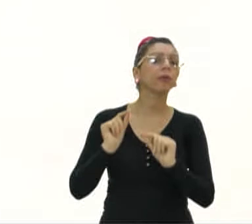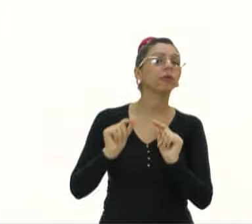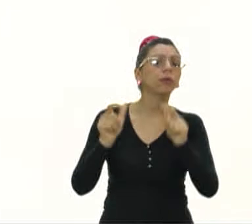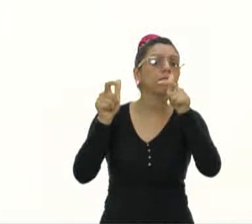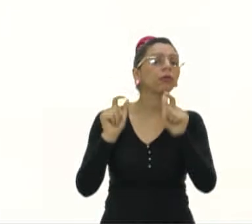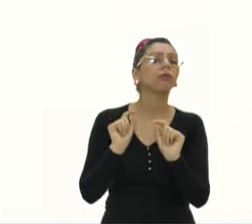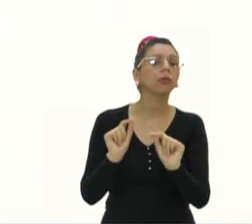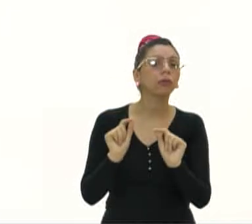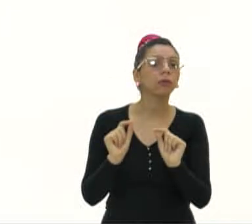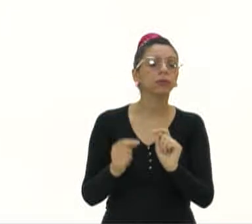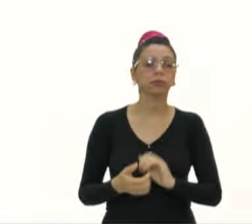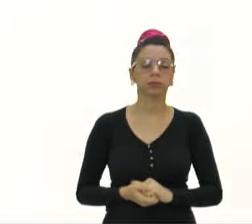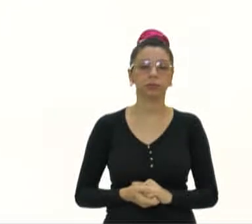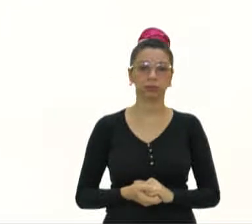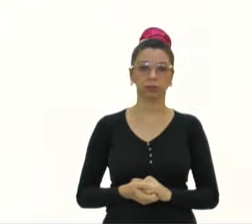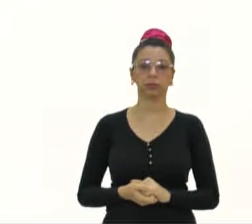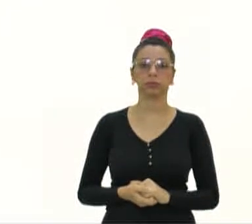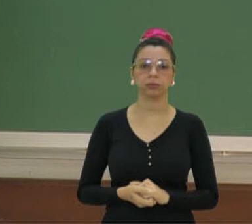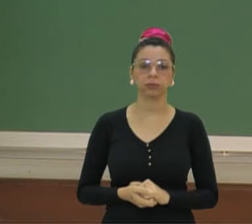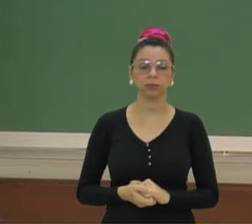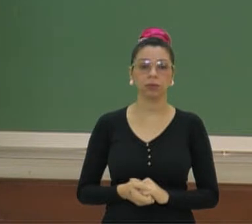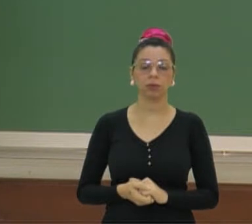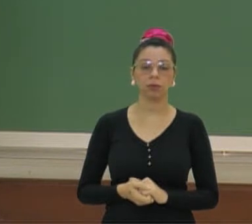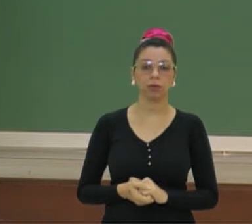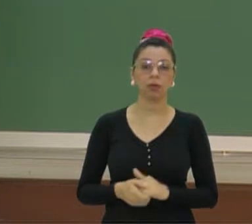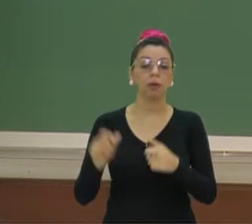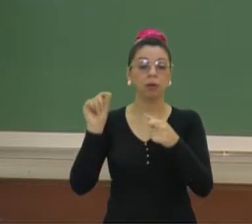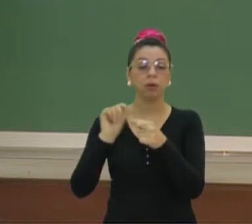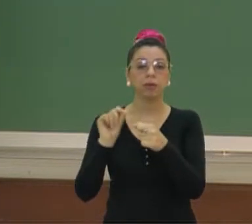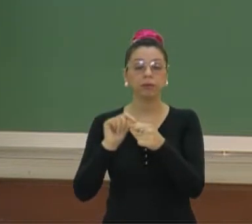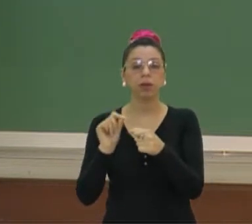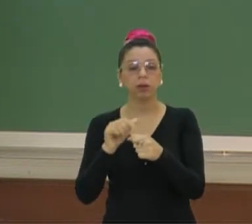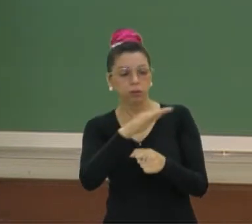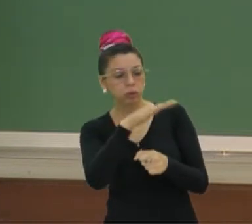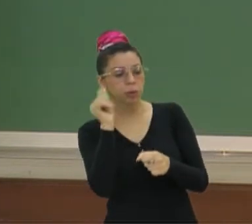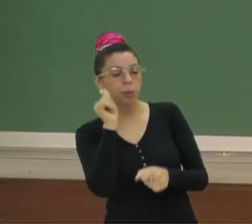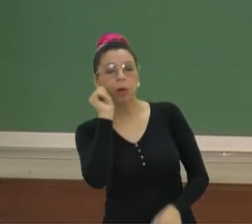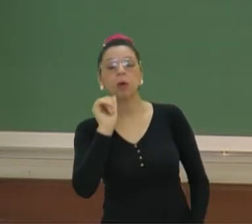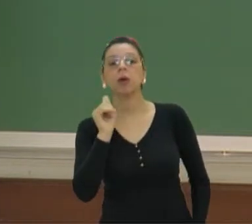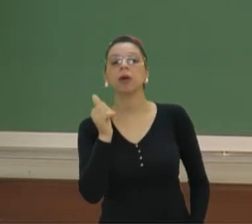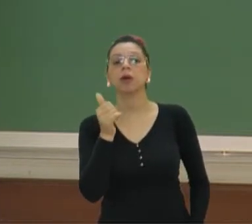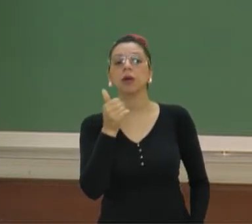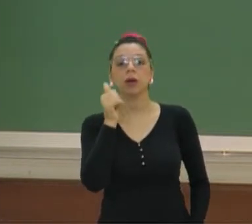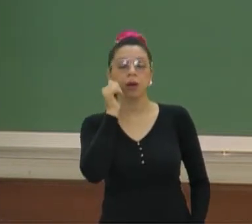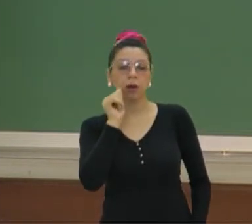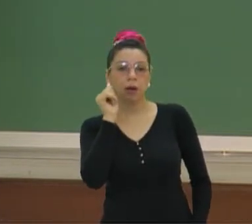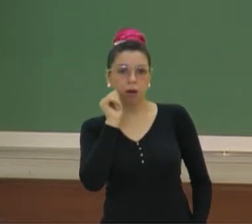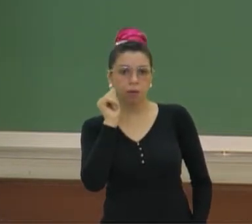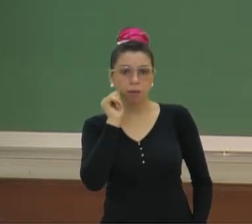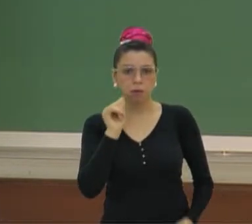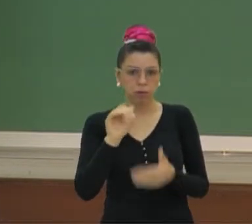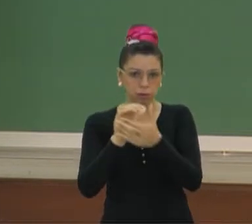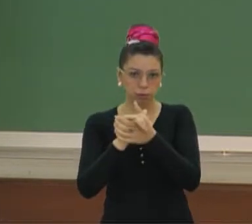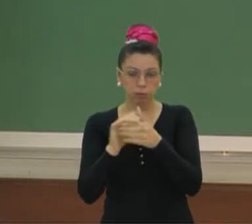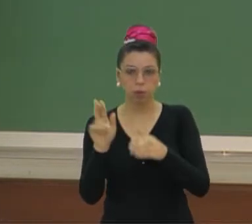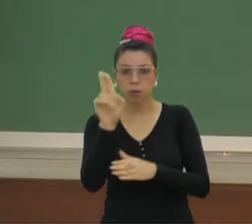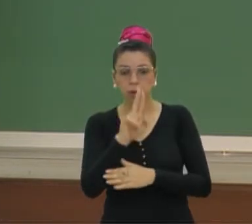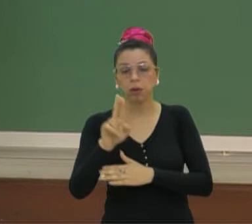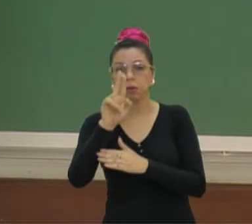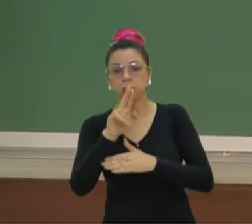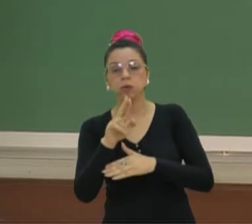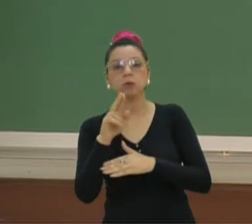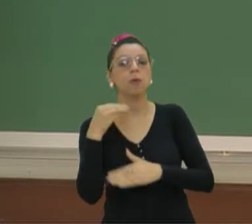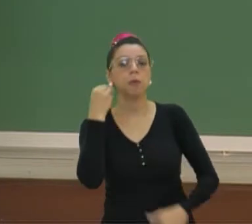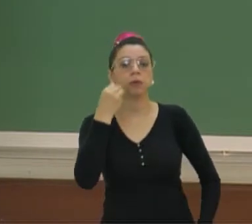skeletal image of his wife's hand. Então ele chamou a esposa e usou de cobaia para fazer a sua primeira imagem